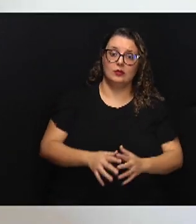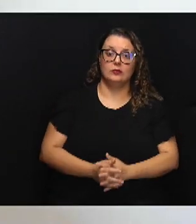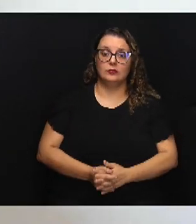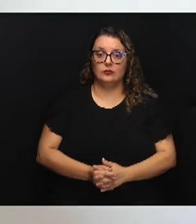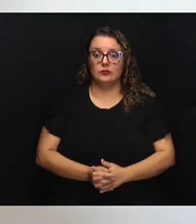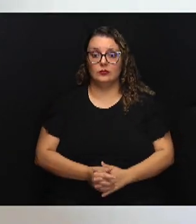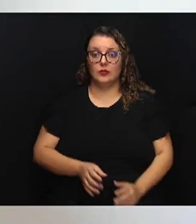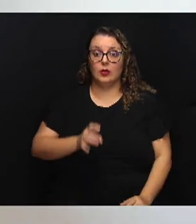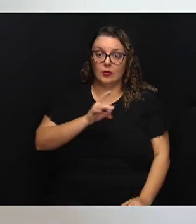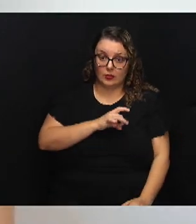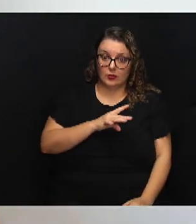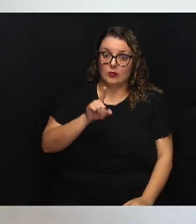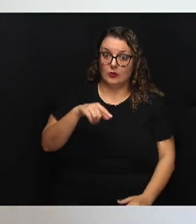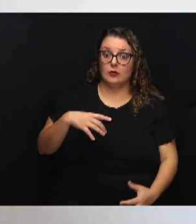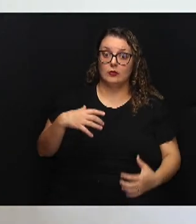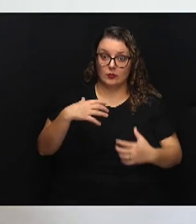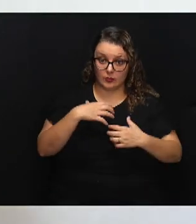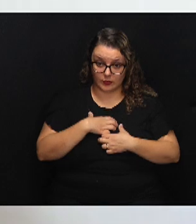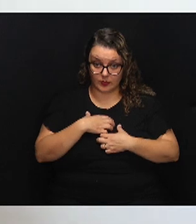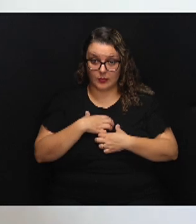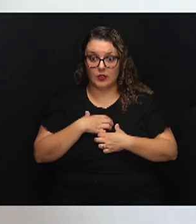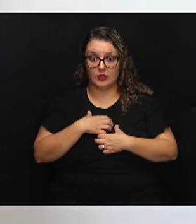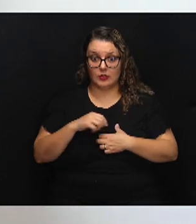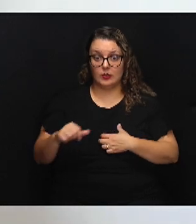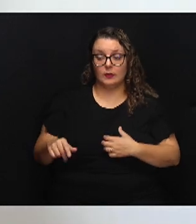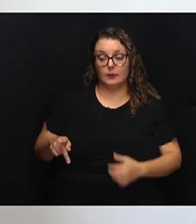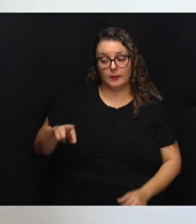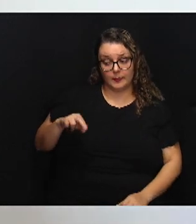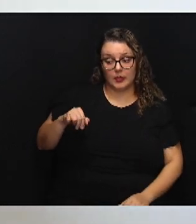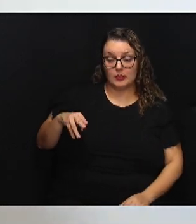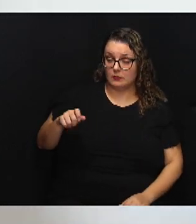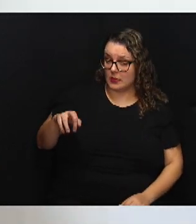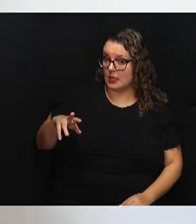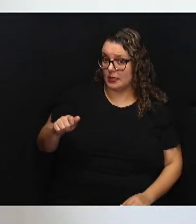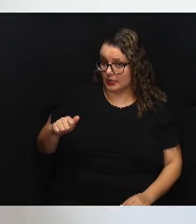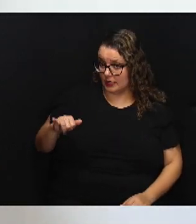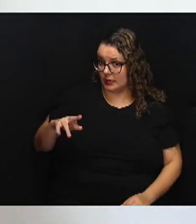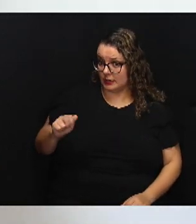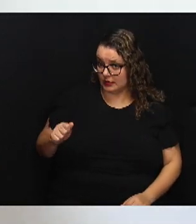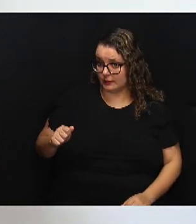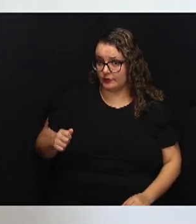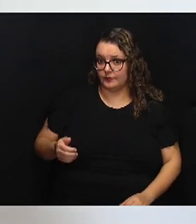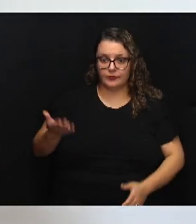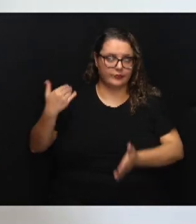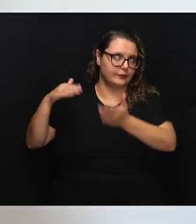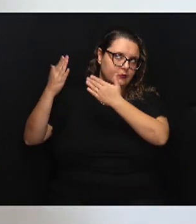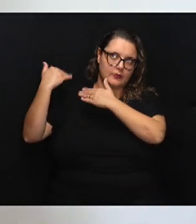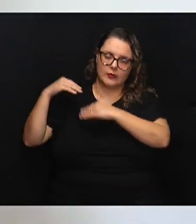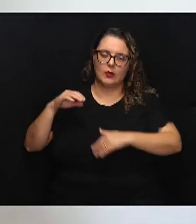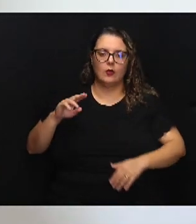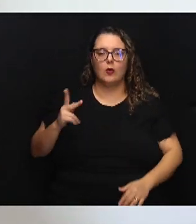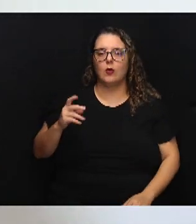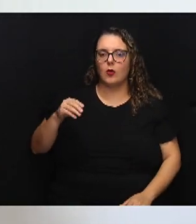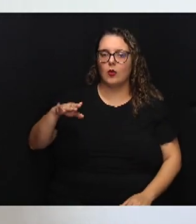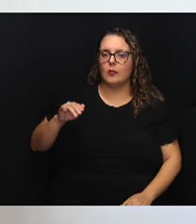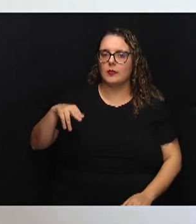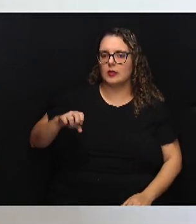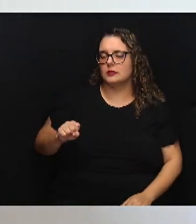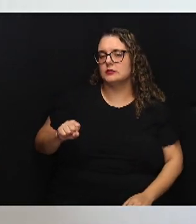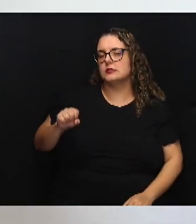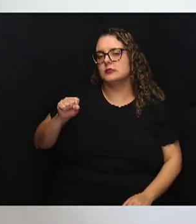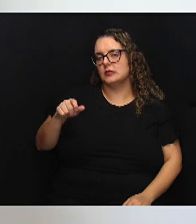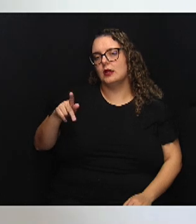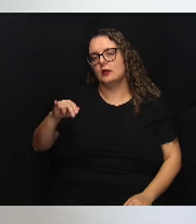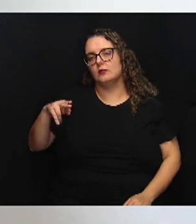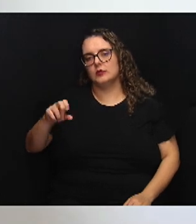O medo é uma emoção, né? Uma emoção primária que ela vem aí desde o Homo sapiens para proteger a gente, né? Para